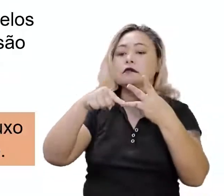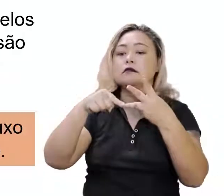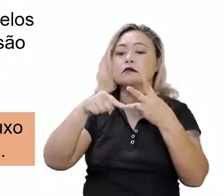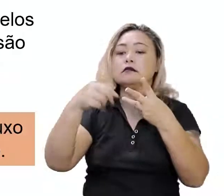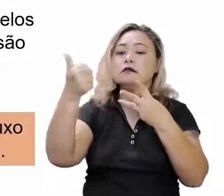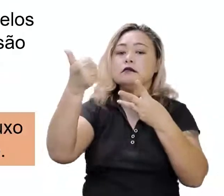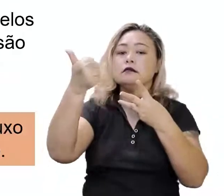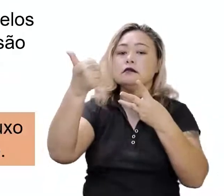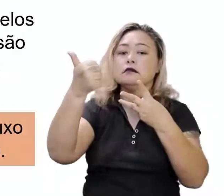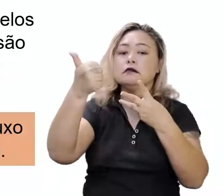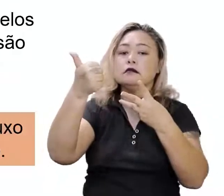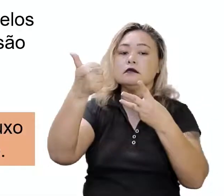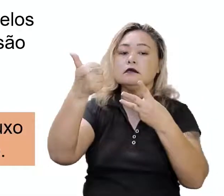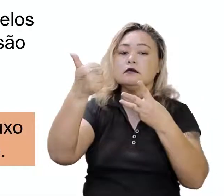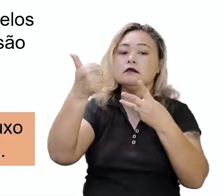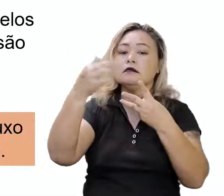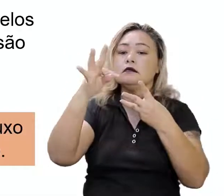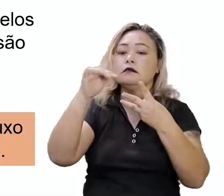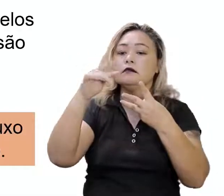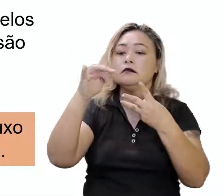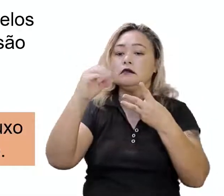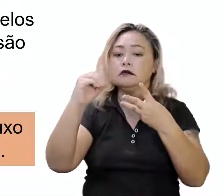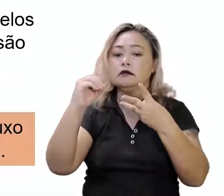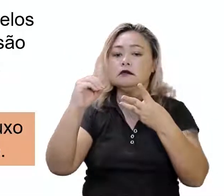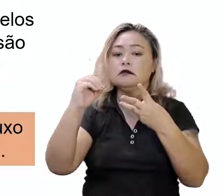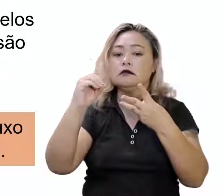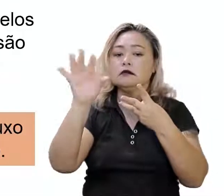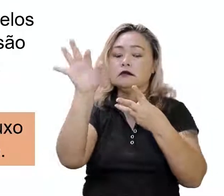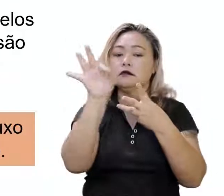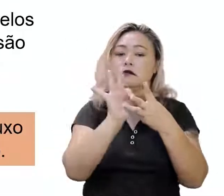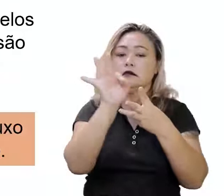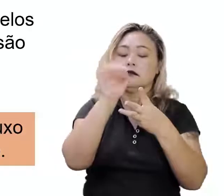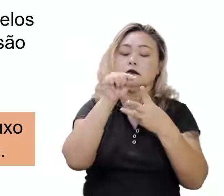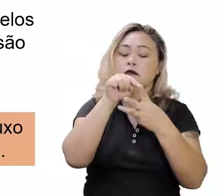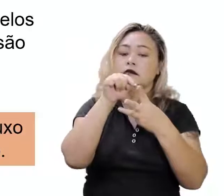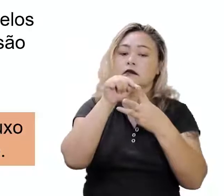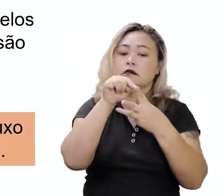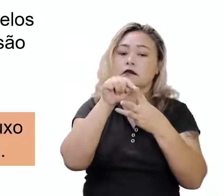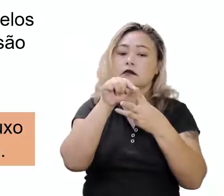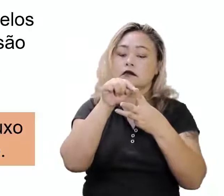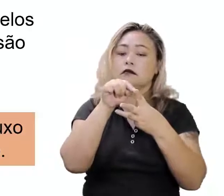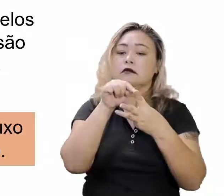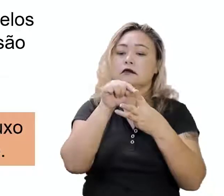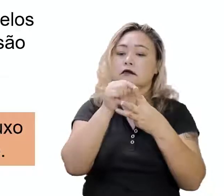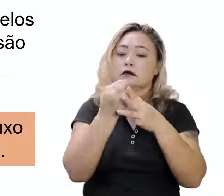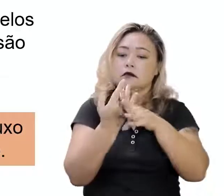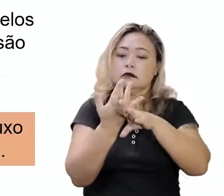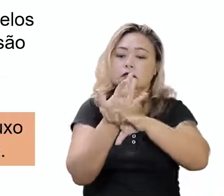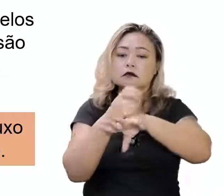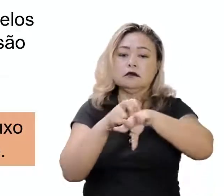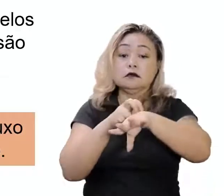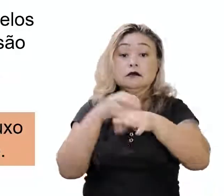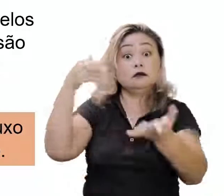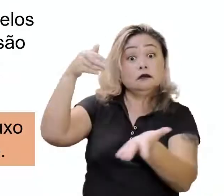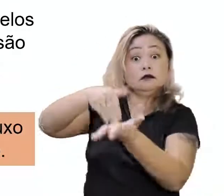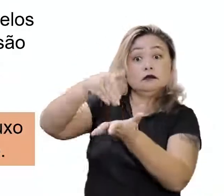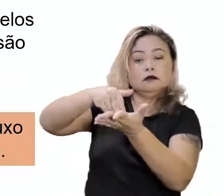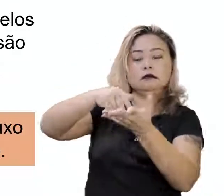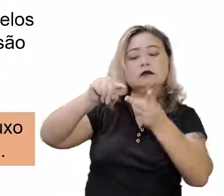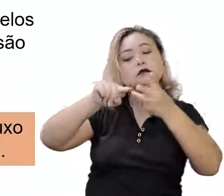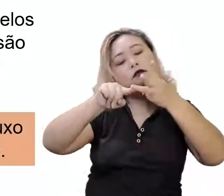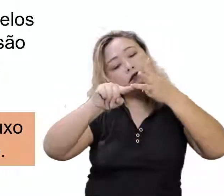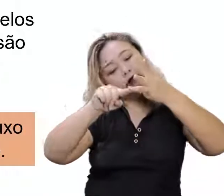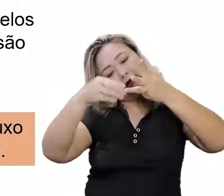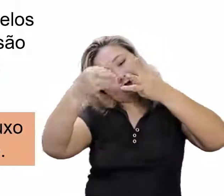e o primeiro nível trófico é formado, então, por eles, pelos produtores. E o